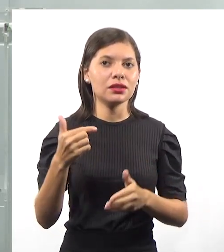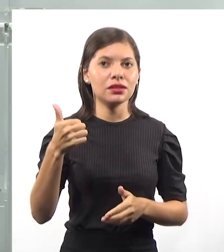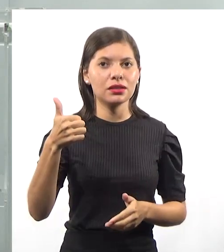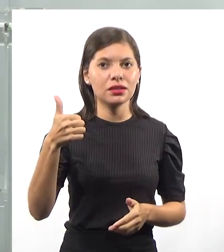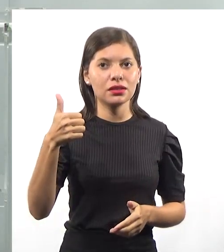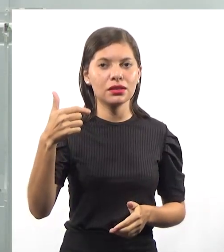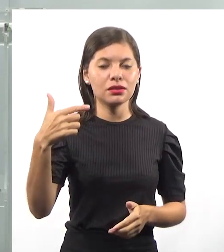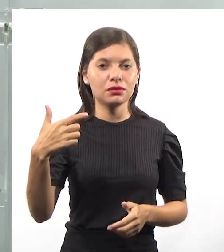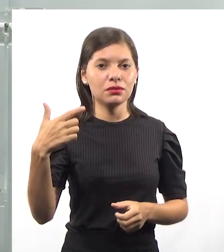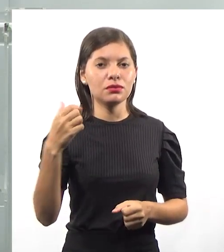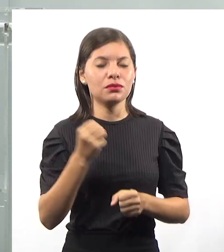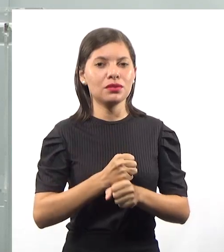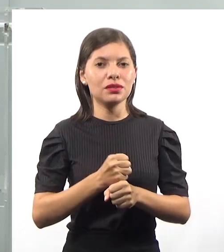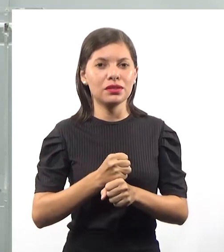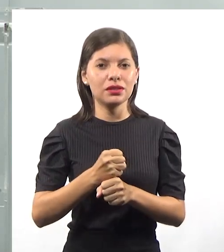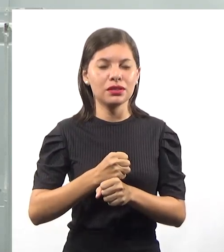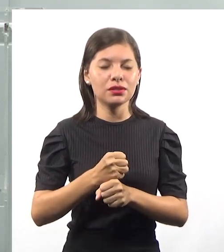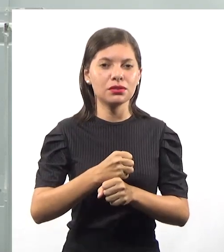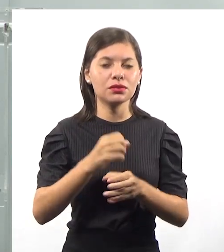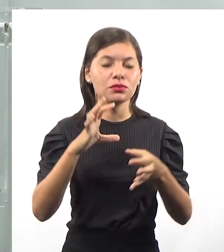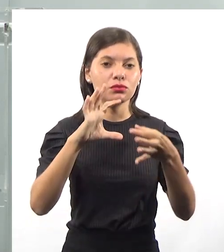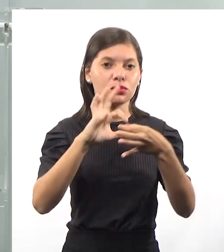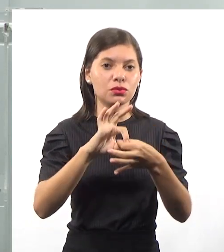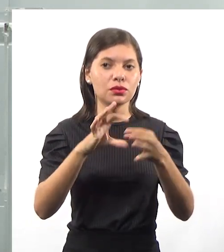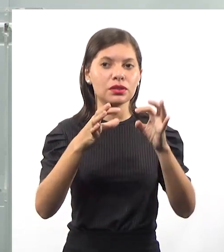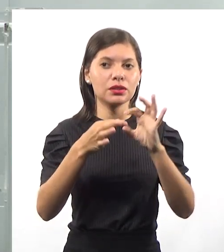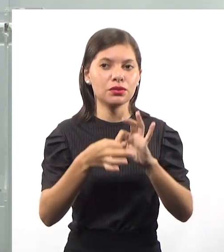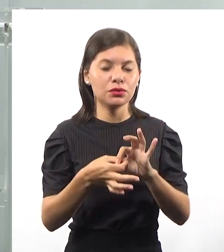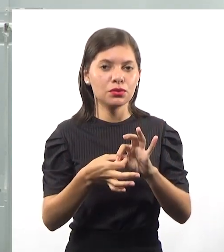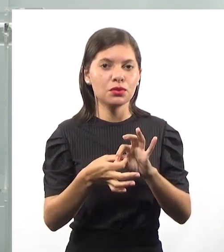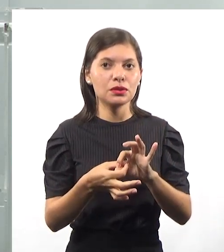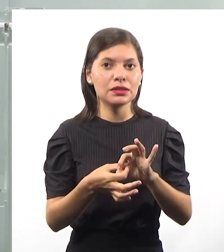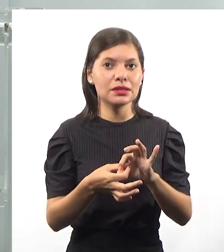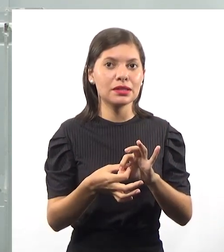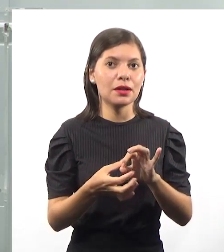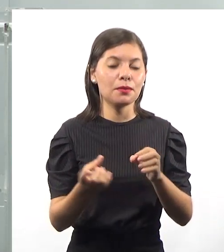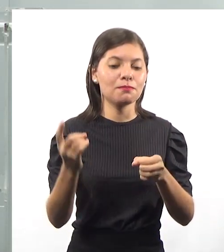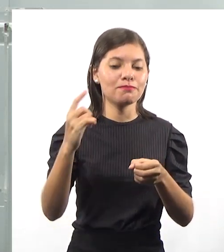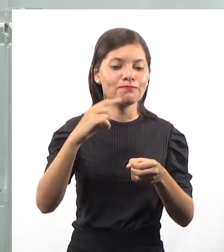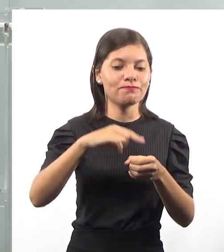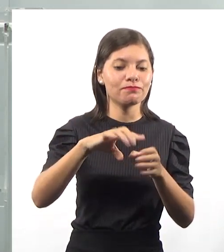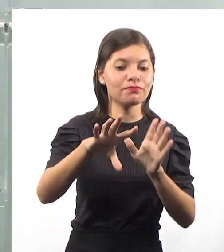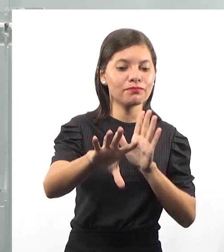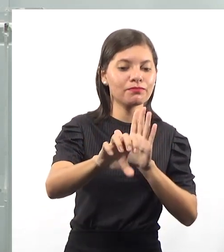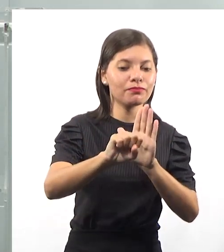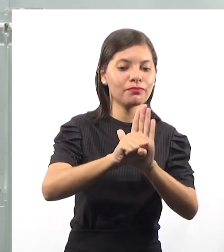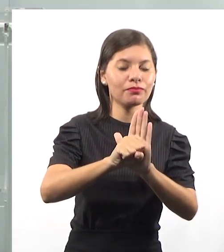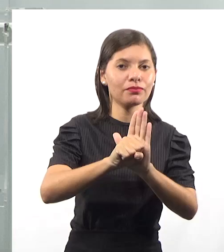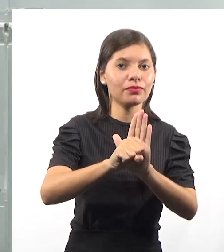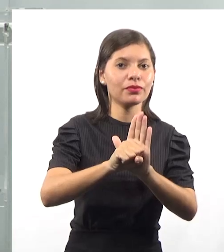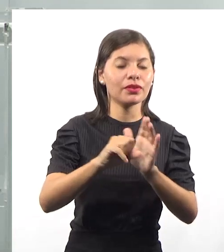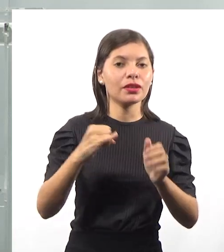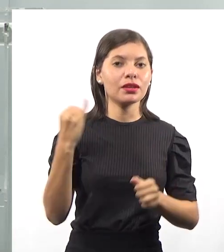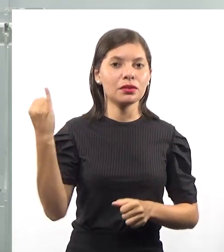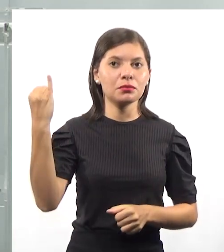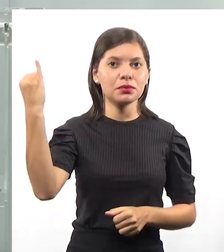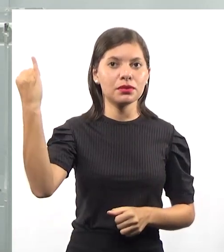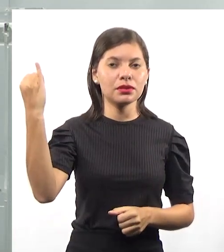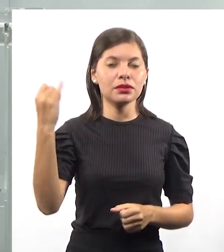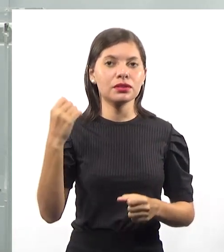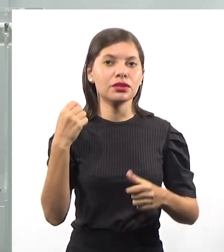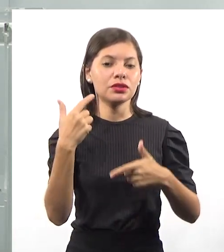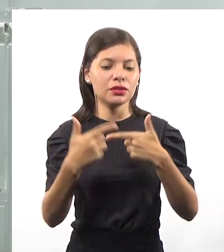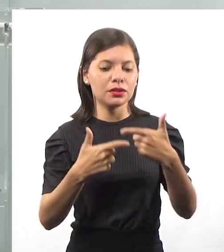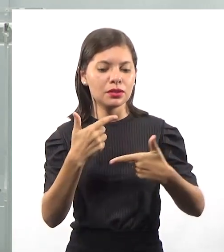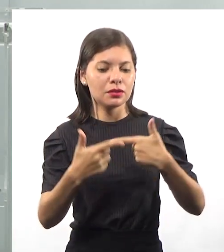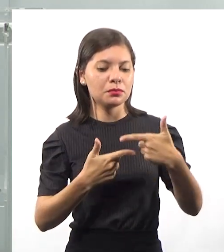essas abstrações vão depender diretamente das conexões feitas nessa base concreta. Então, por isso a